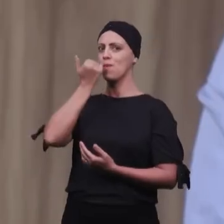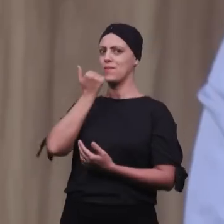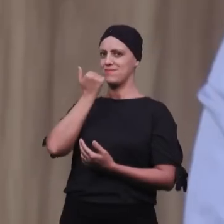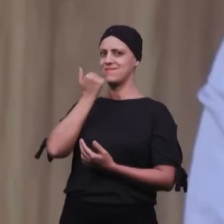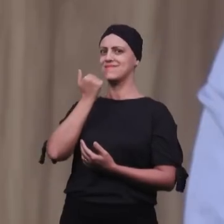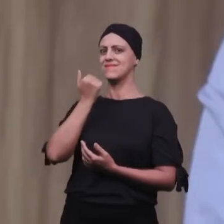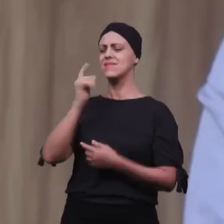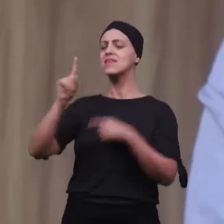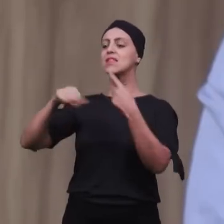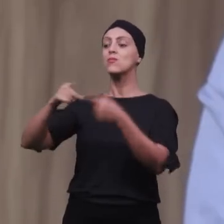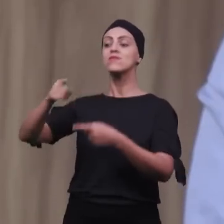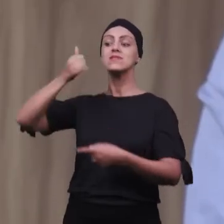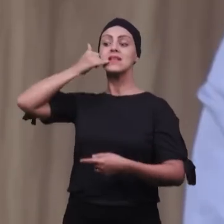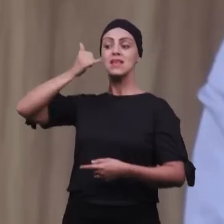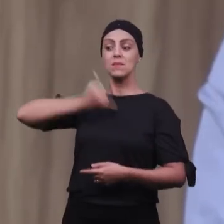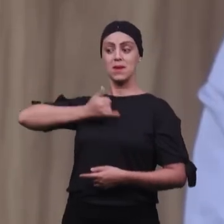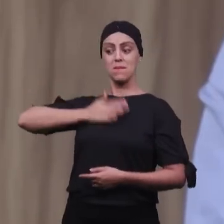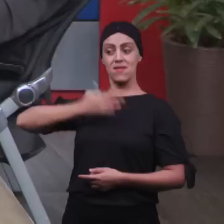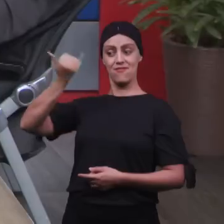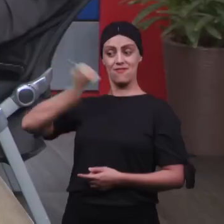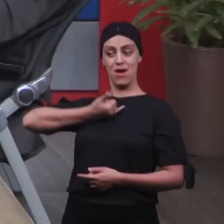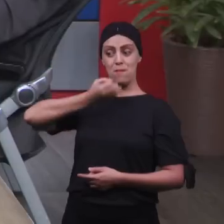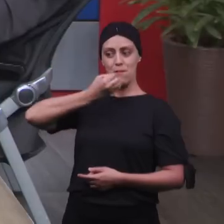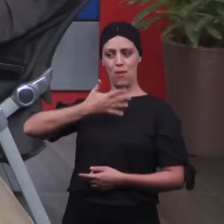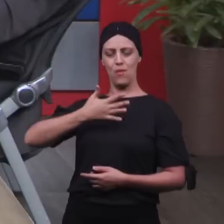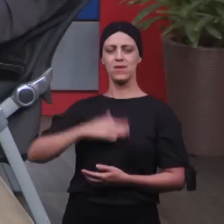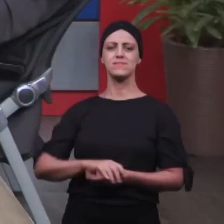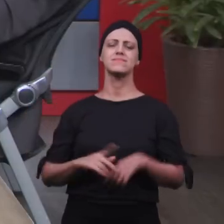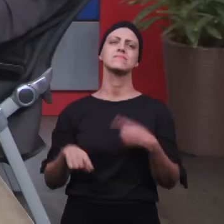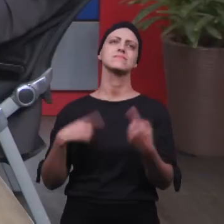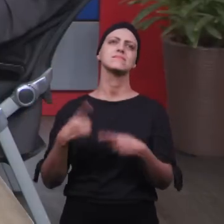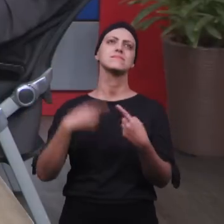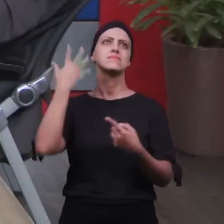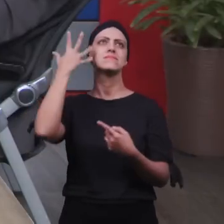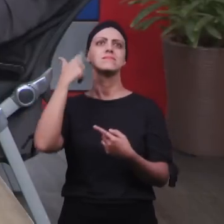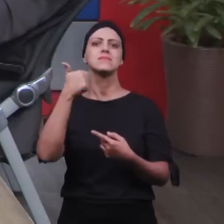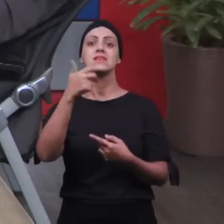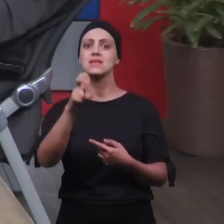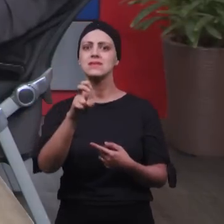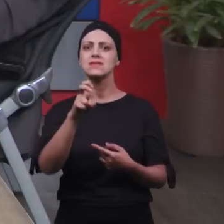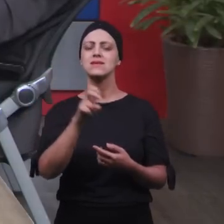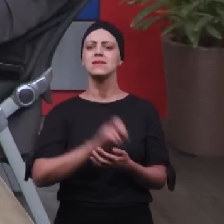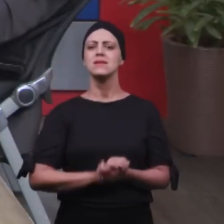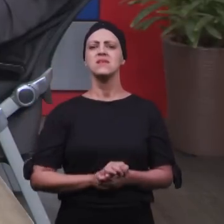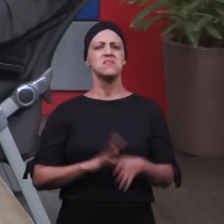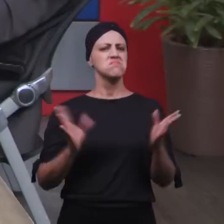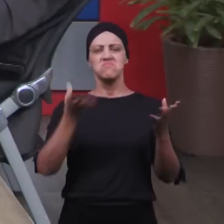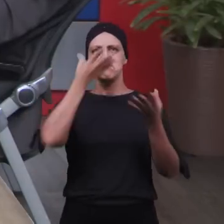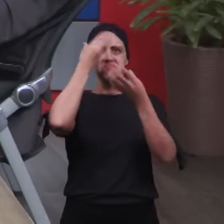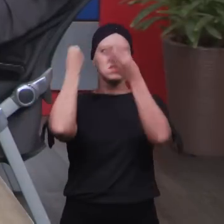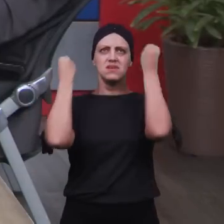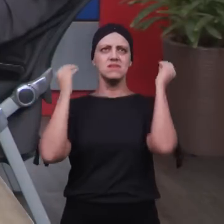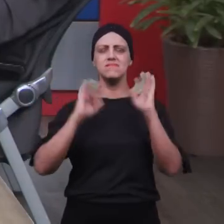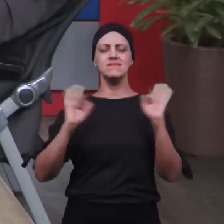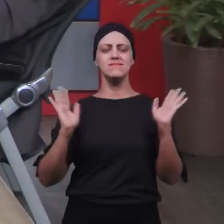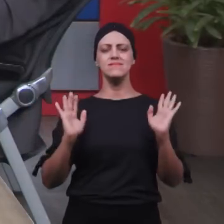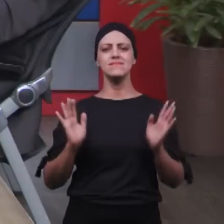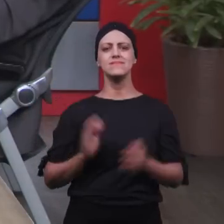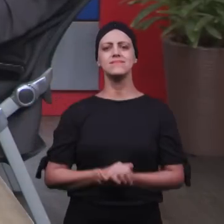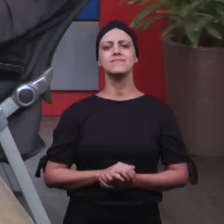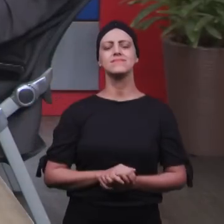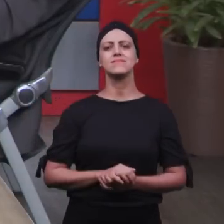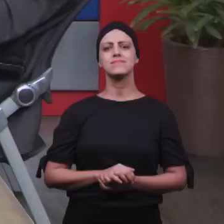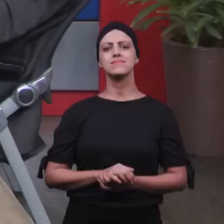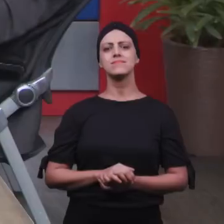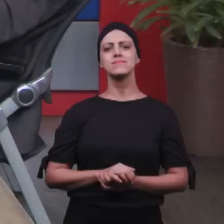boas notícias. Passado 15 dias, nem lembrava do assunto,